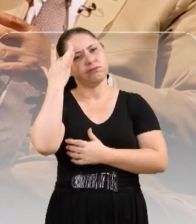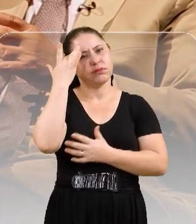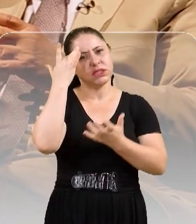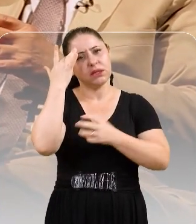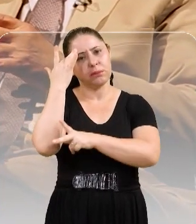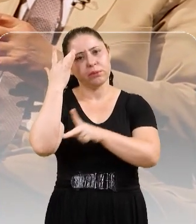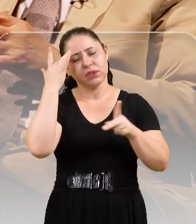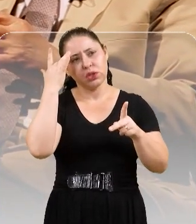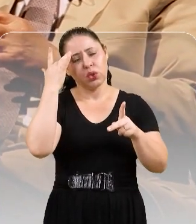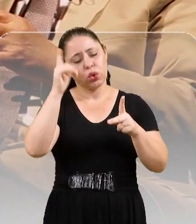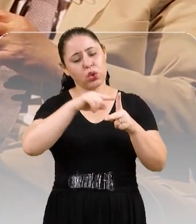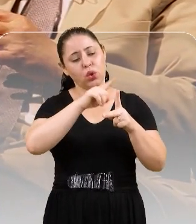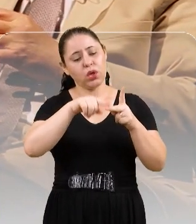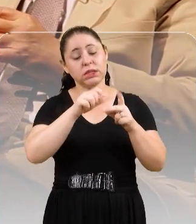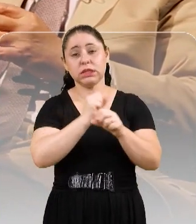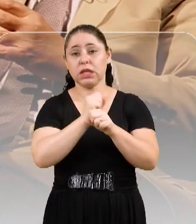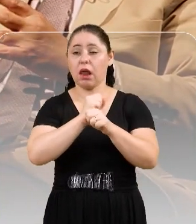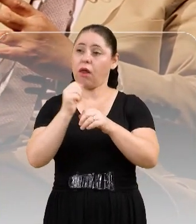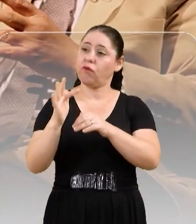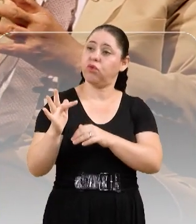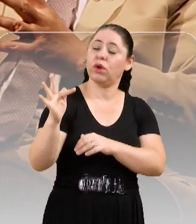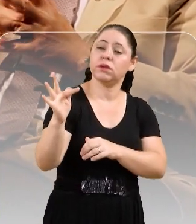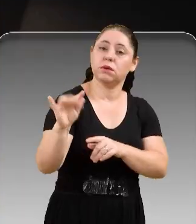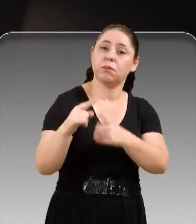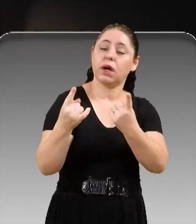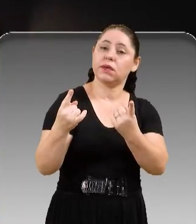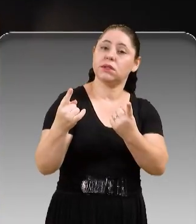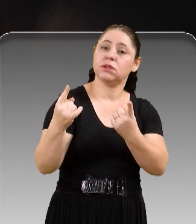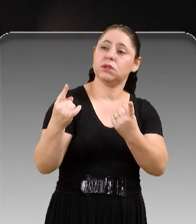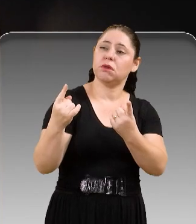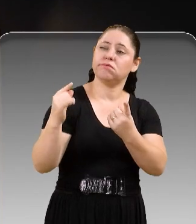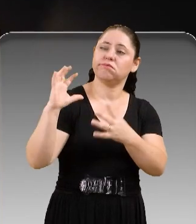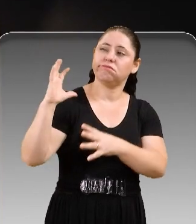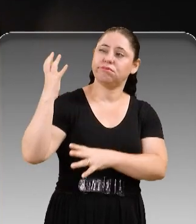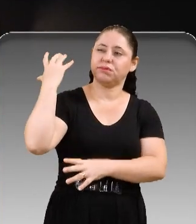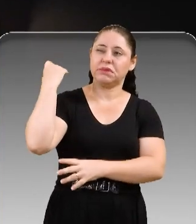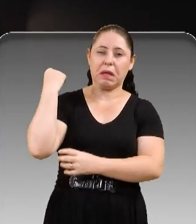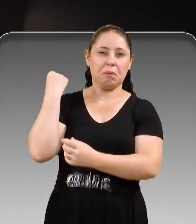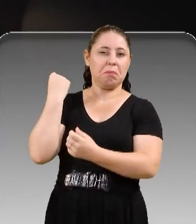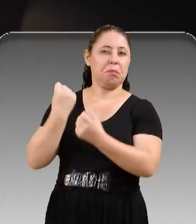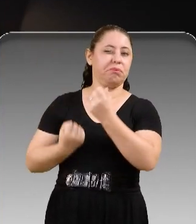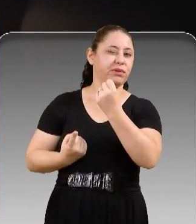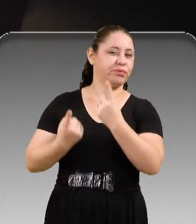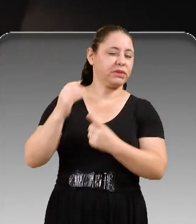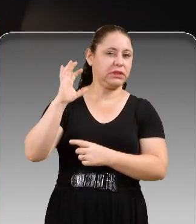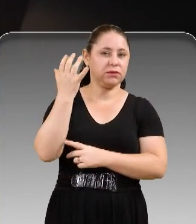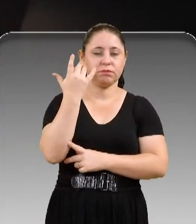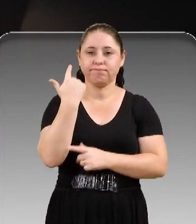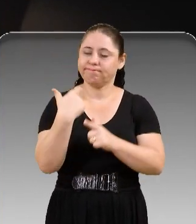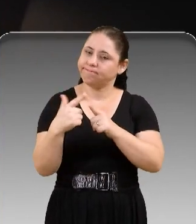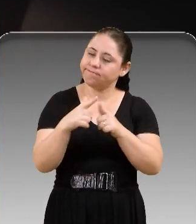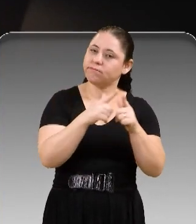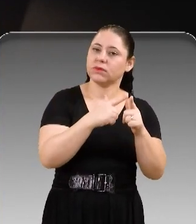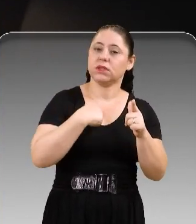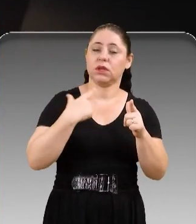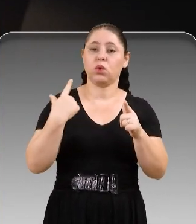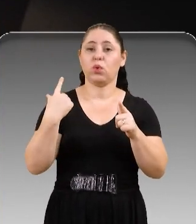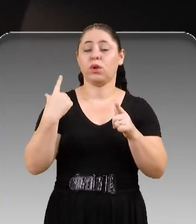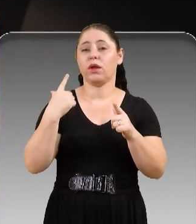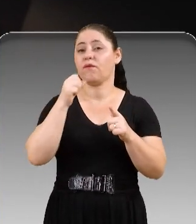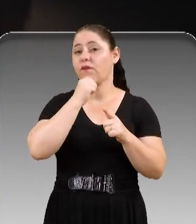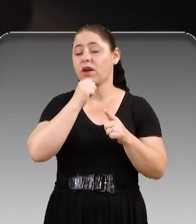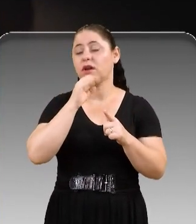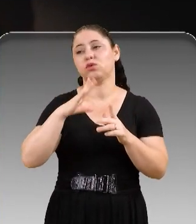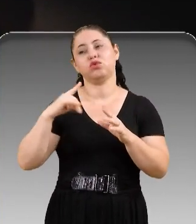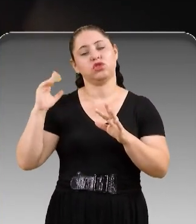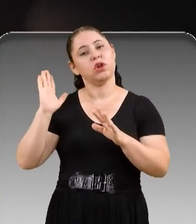tinha pretensão de ser presidente daqui a 2 anos ainda, né? Mas todos os fatos que aconteceram levaram que eu pudesse, pela